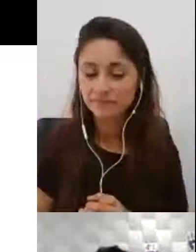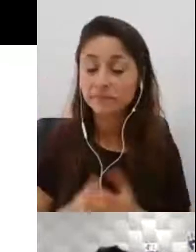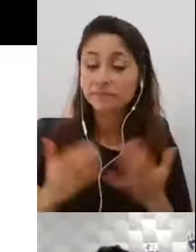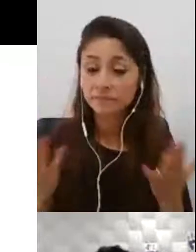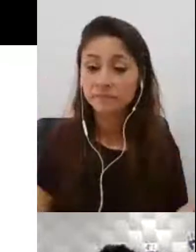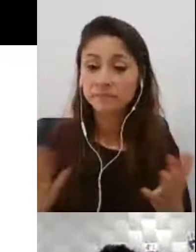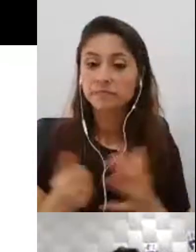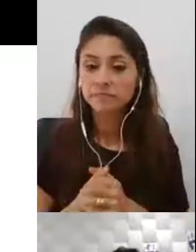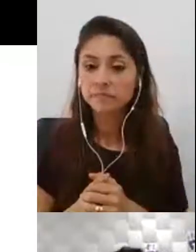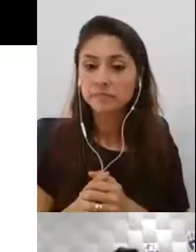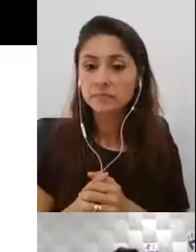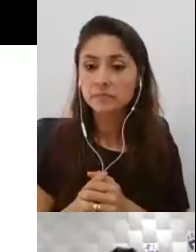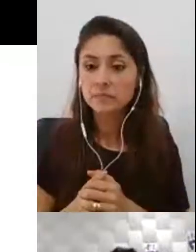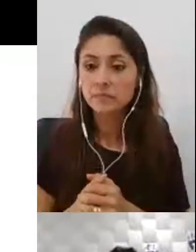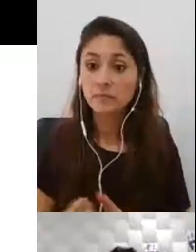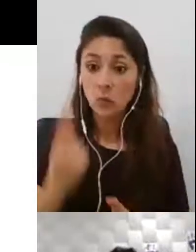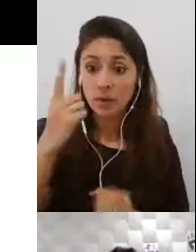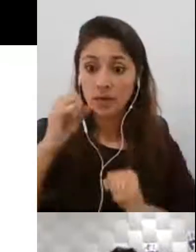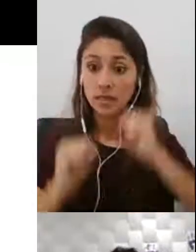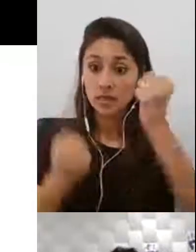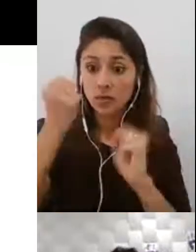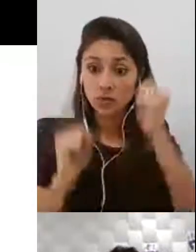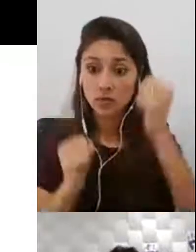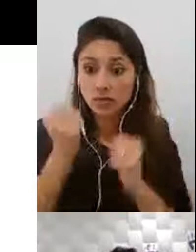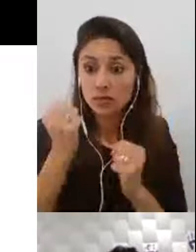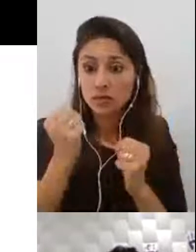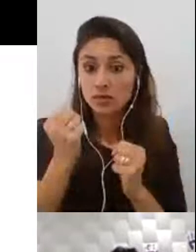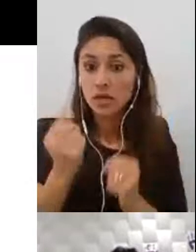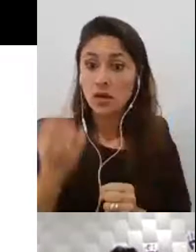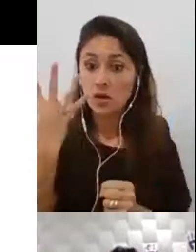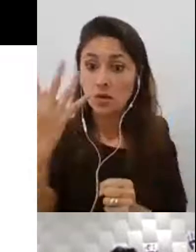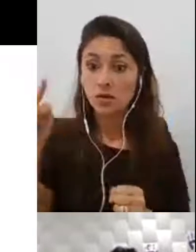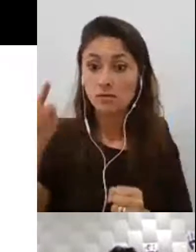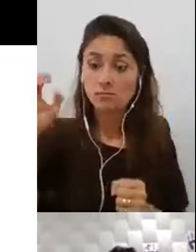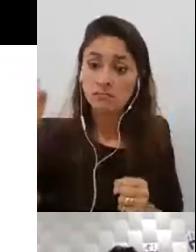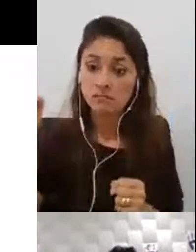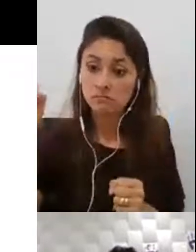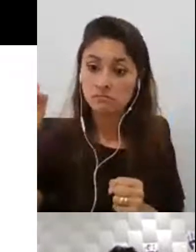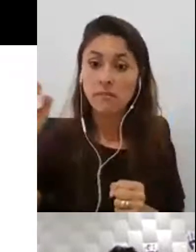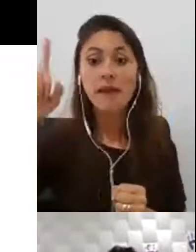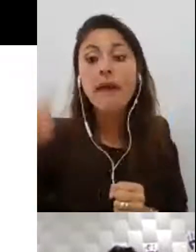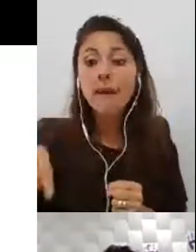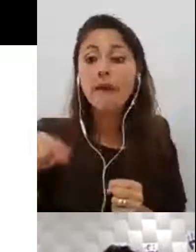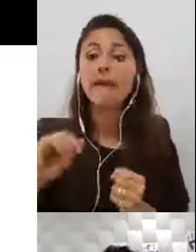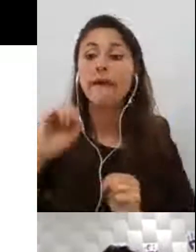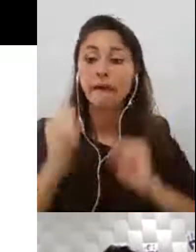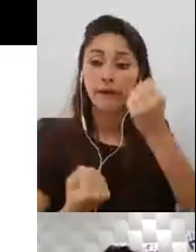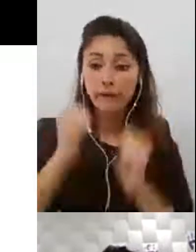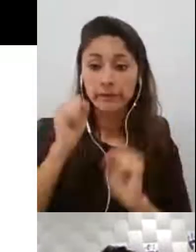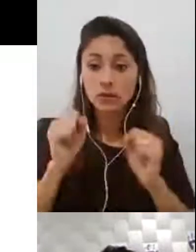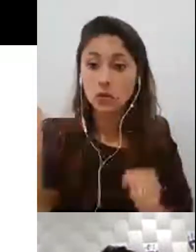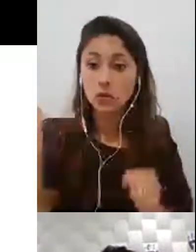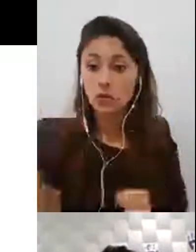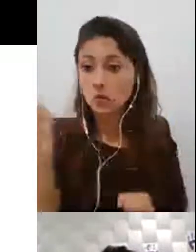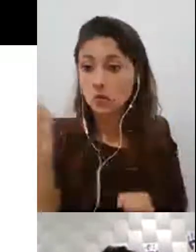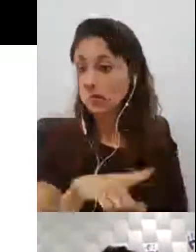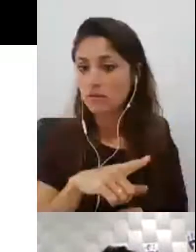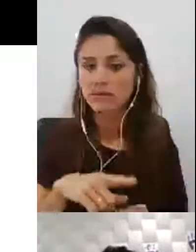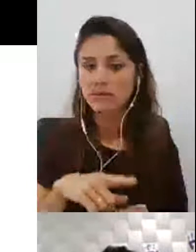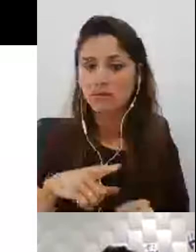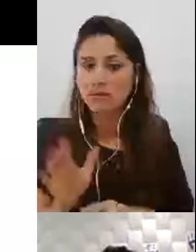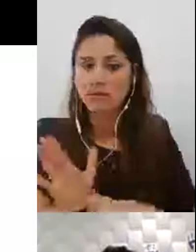Então, uma indústria conectada, uma indústria 4.0, é a indústria que consegue gerar os melhores